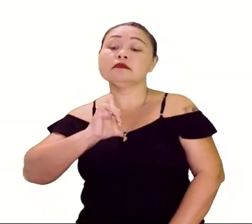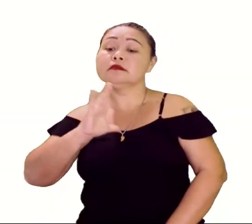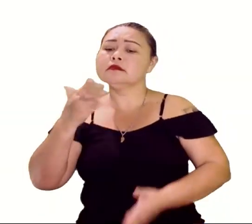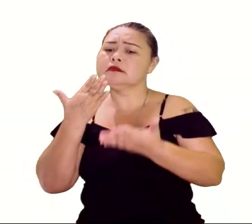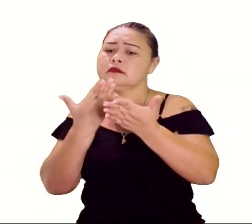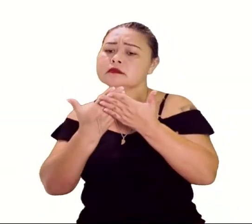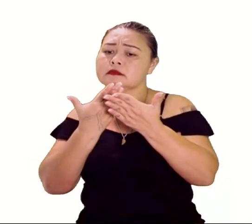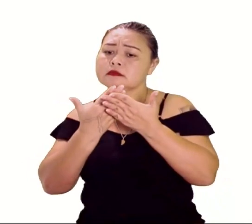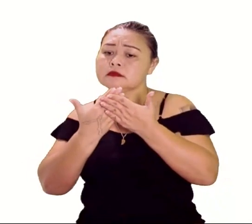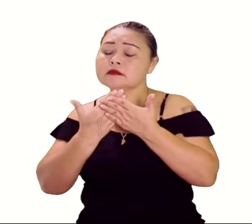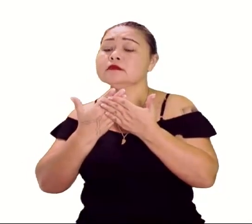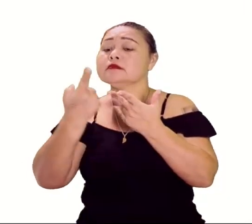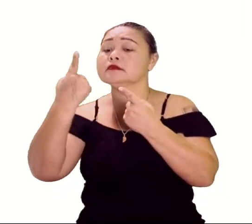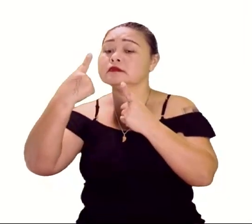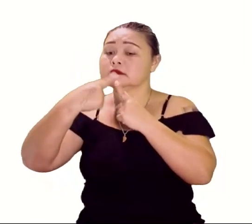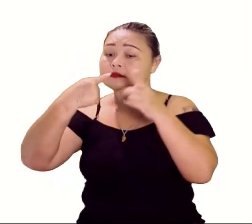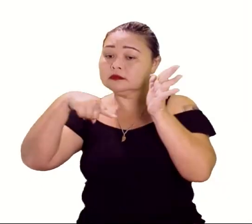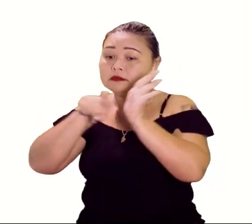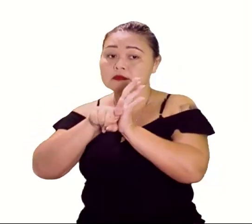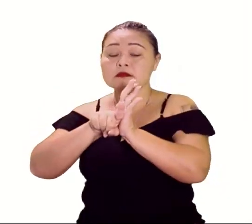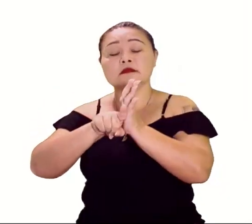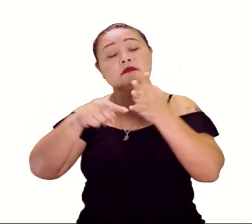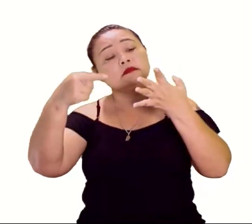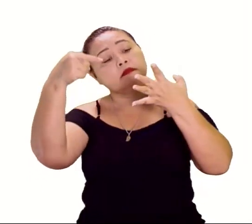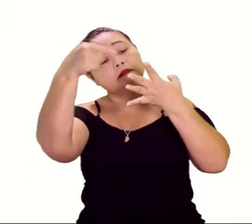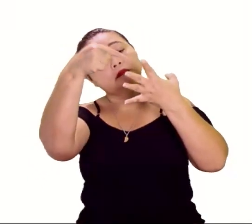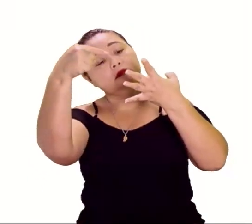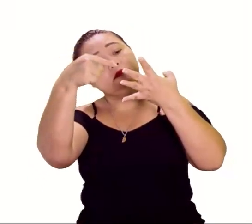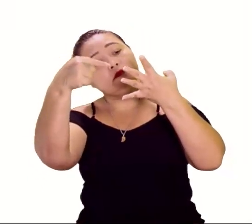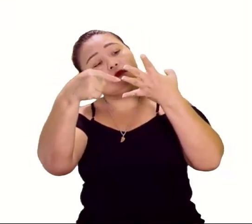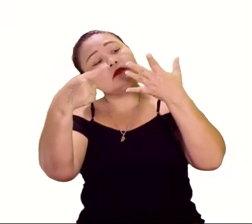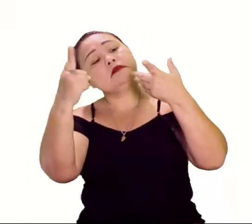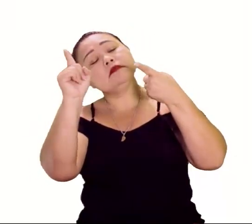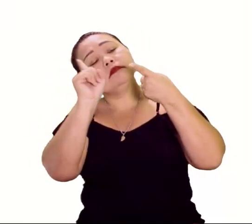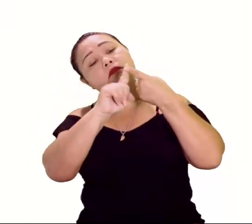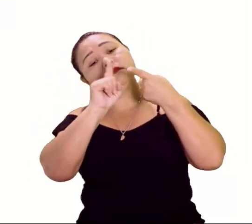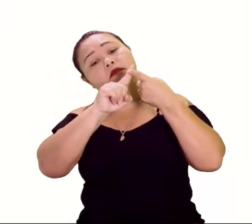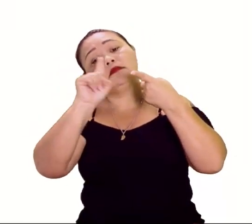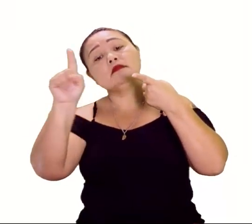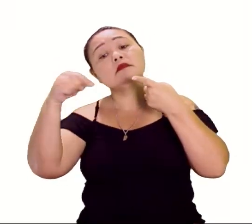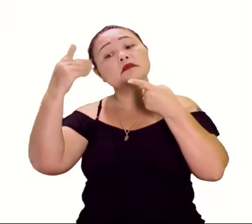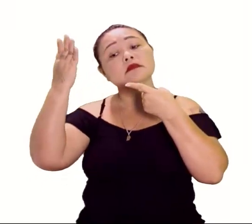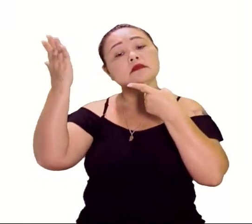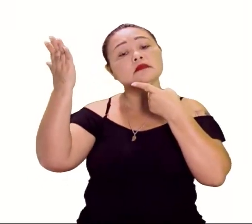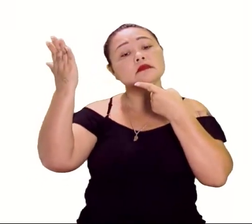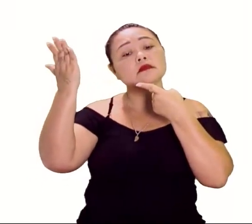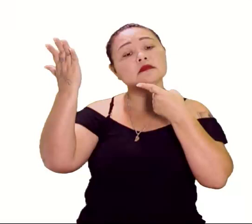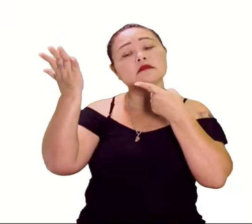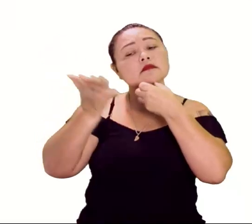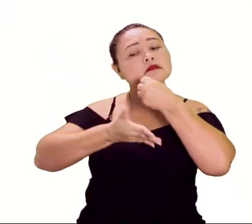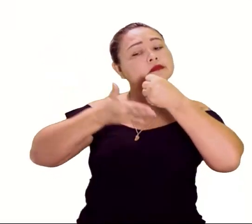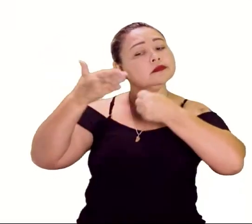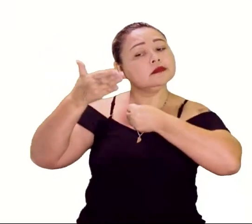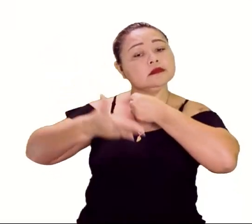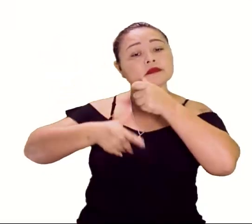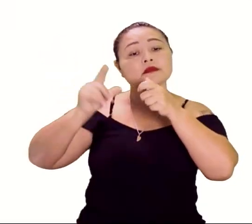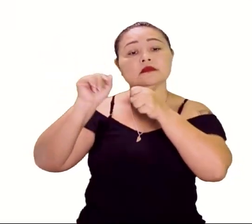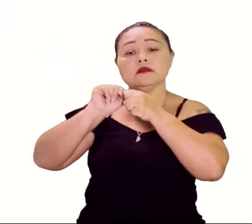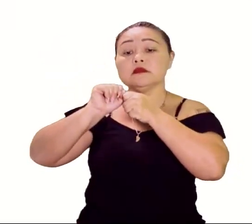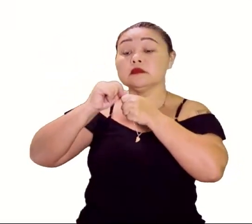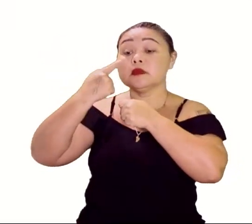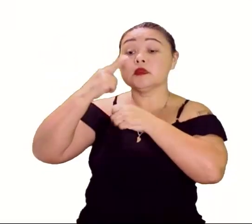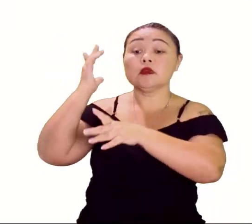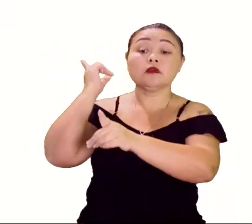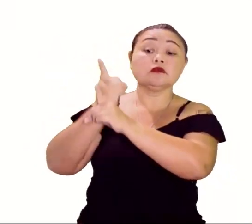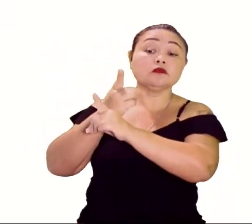o estudo do sinal, a gente viu isso em 4 passos. Bora lembrar? No primeiro passo é aquele basicão mesmo. Eu tiro o valor